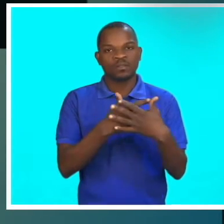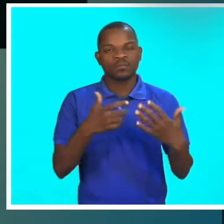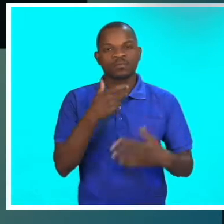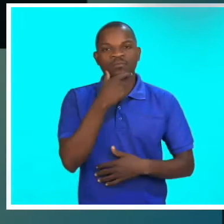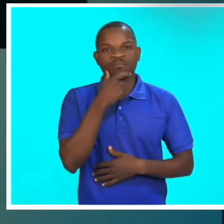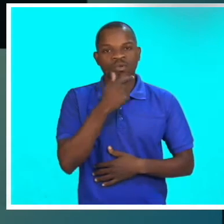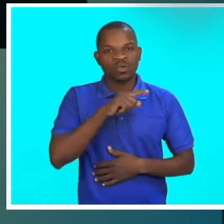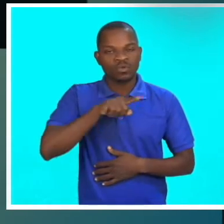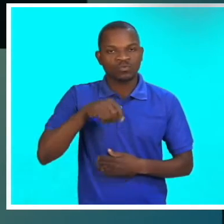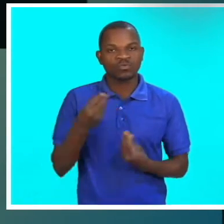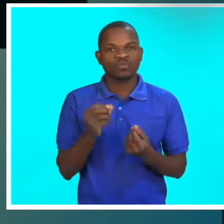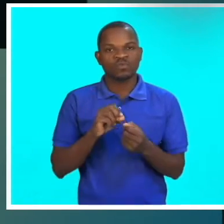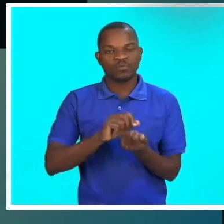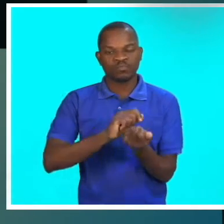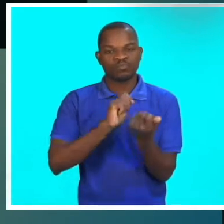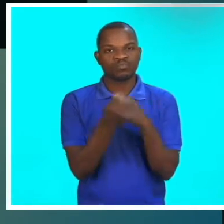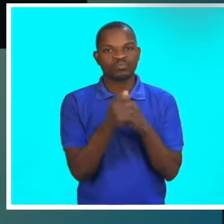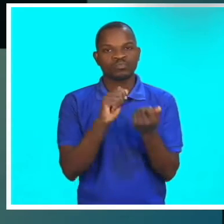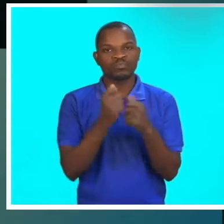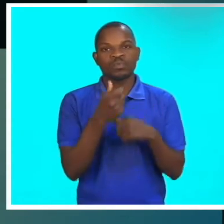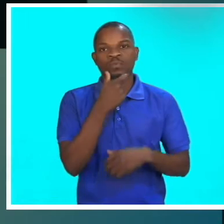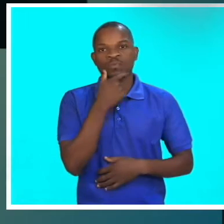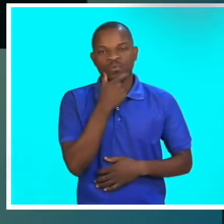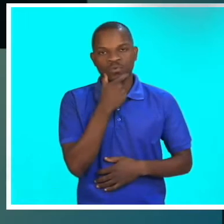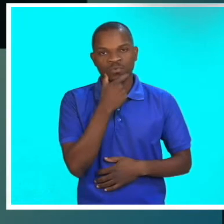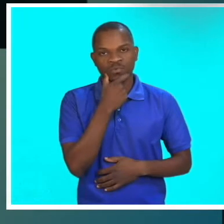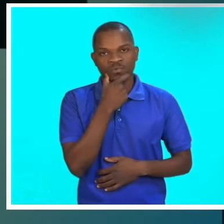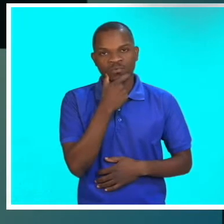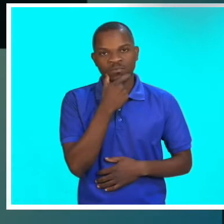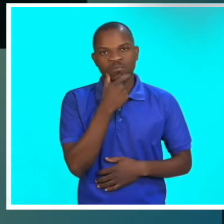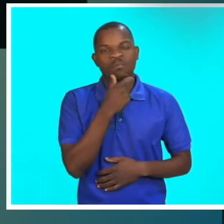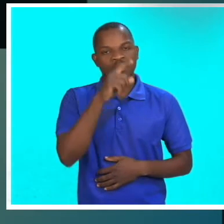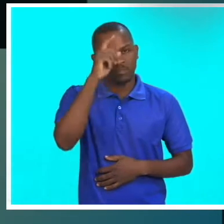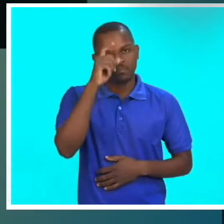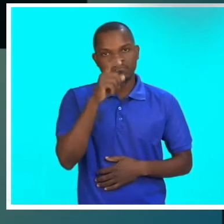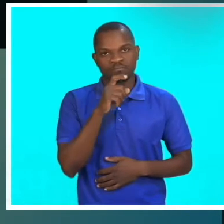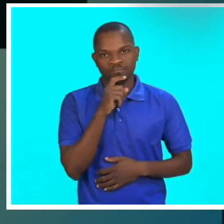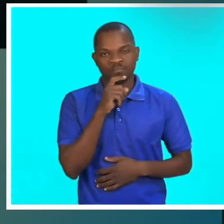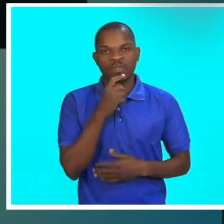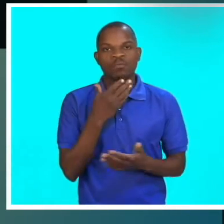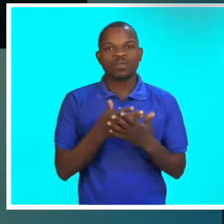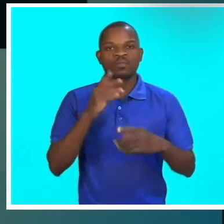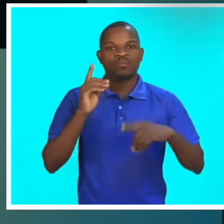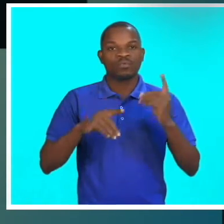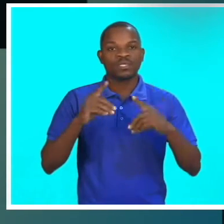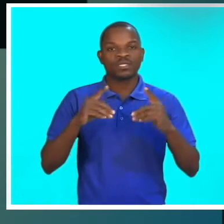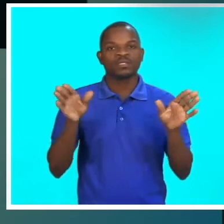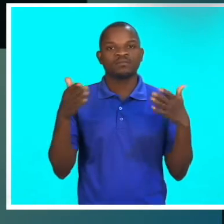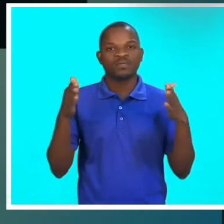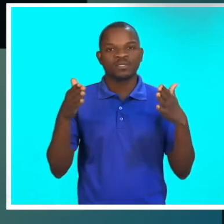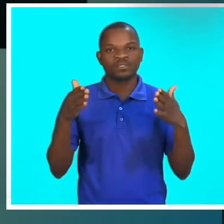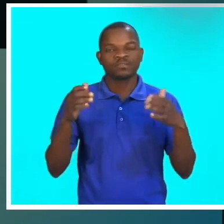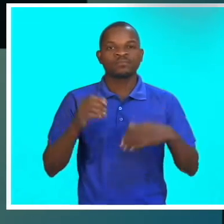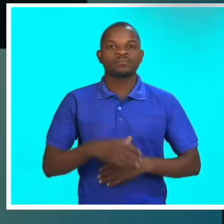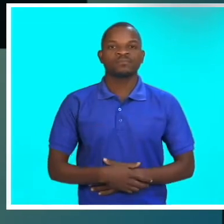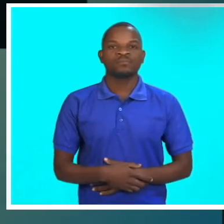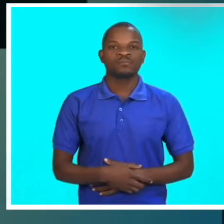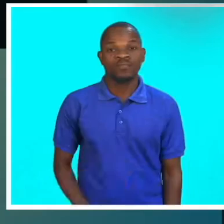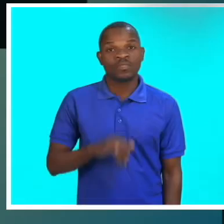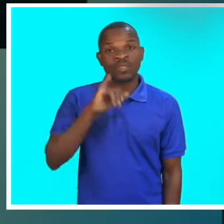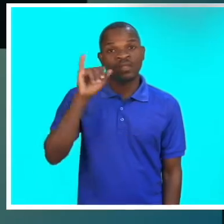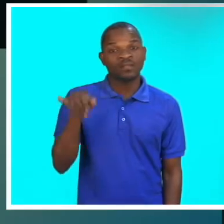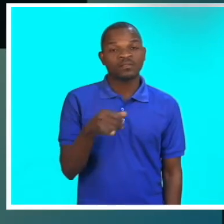vêm dentro, geralmente estão todos em inglês, nós temos que traduzir. Por exemplo, fornei serviço da empresa.